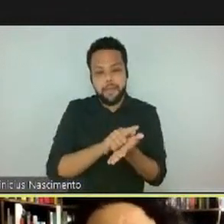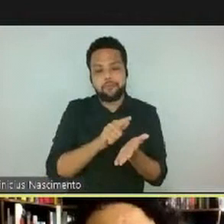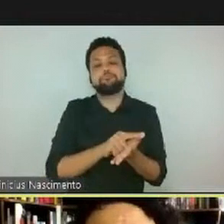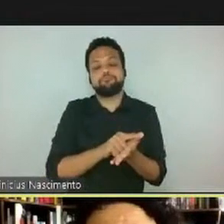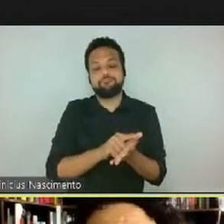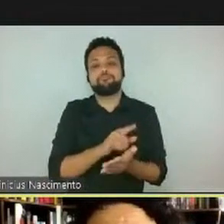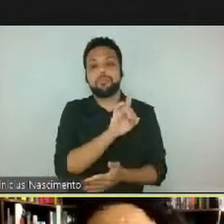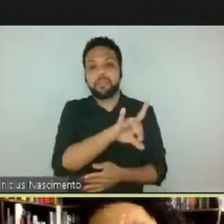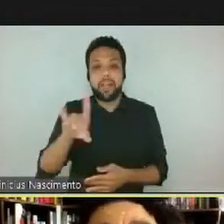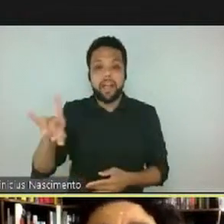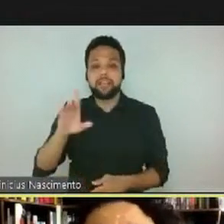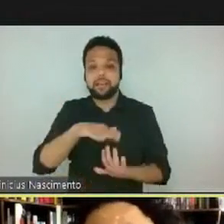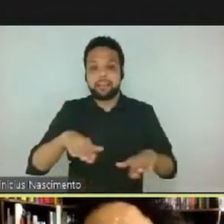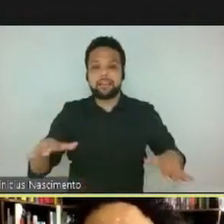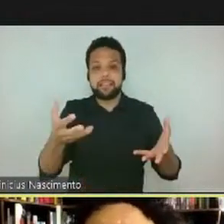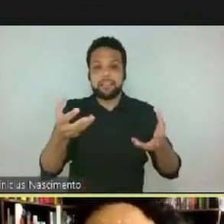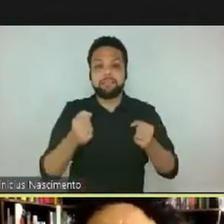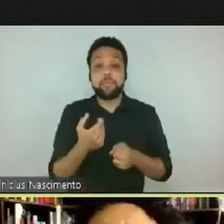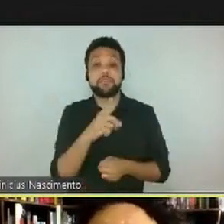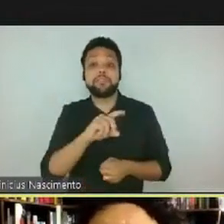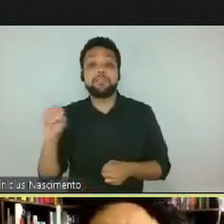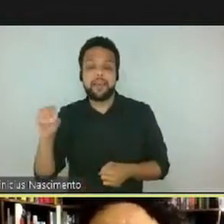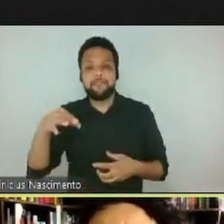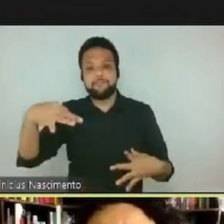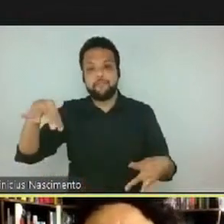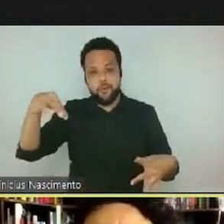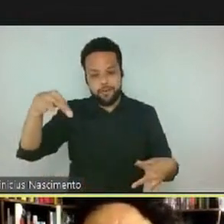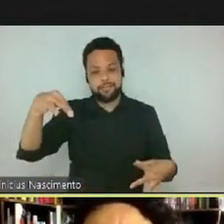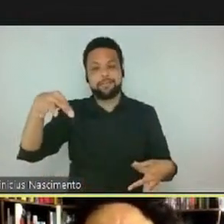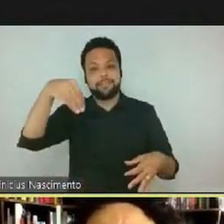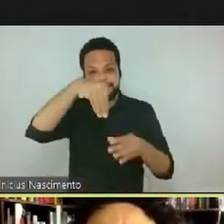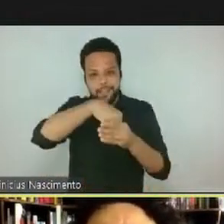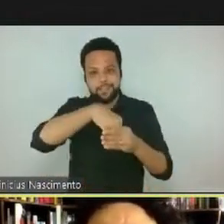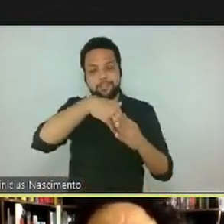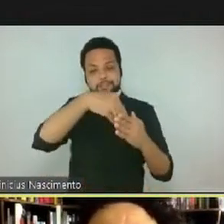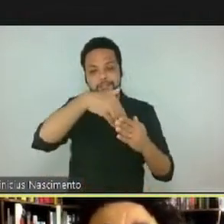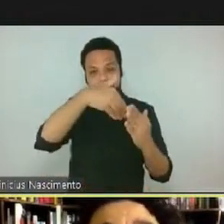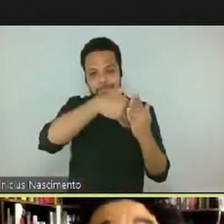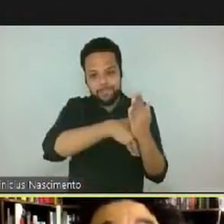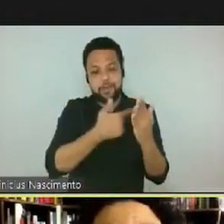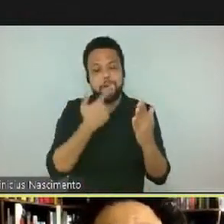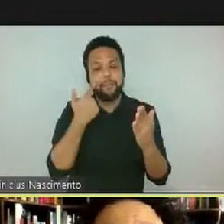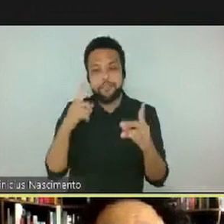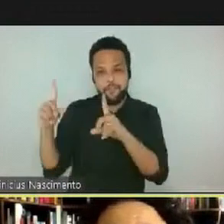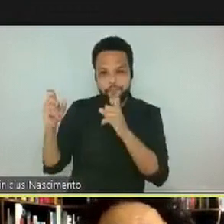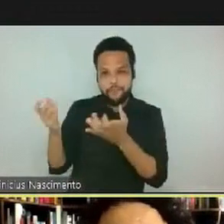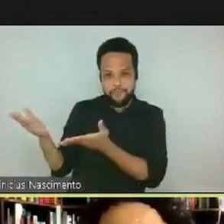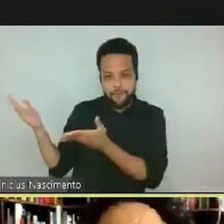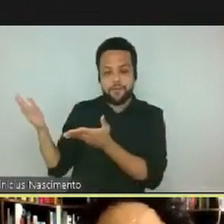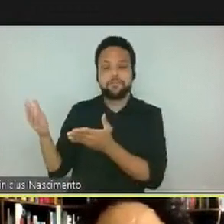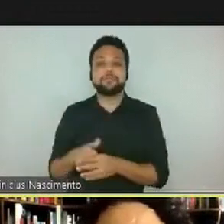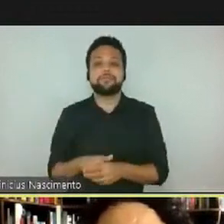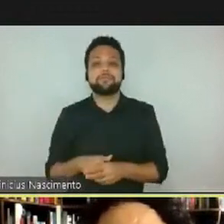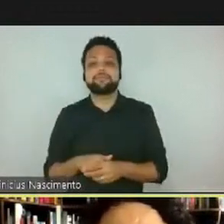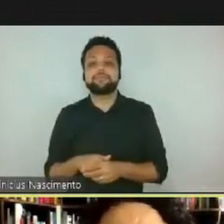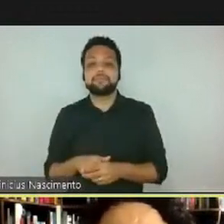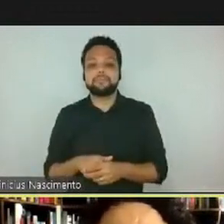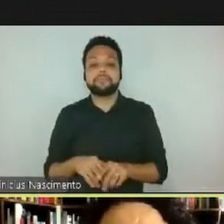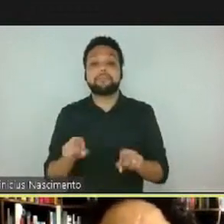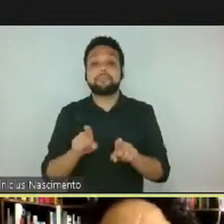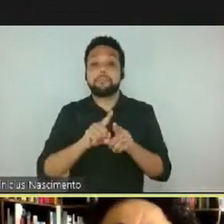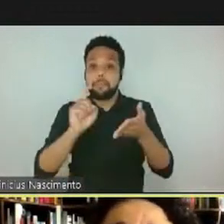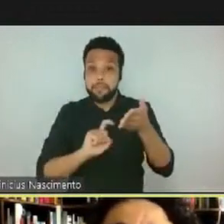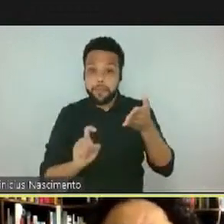100 folhas dentro desse envelope, que a gente pode ver na foto, para impressão dos termos de